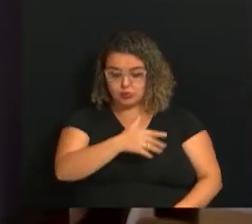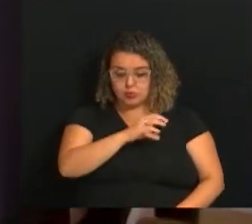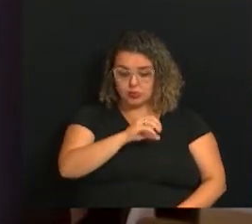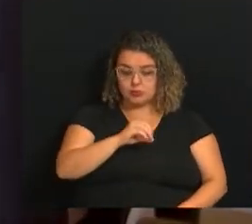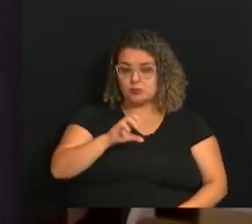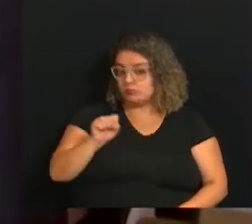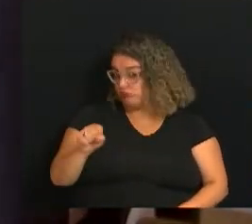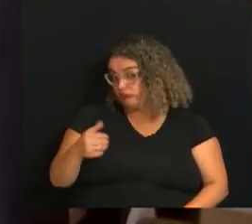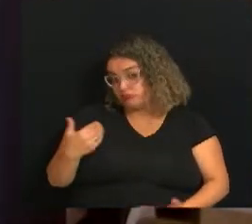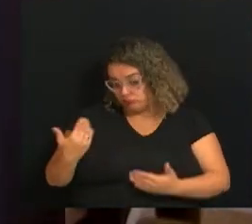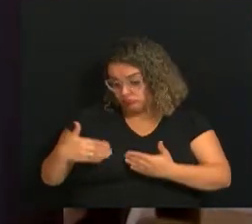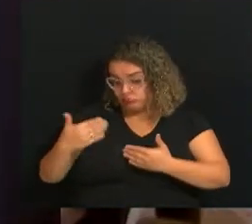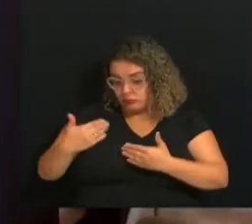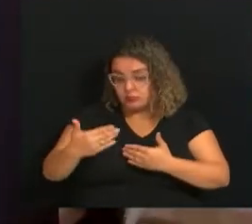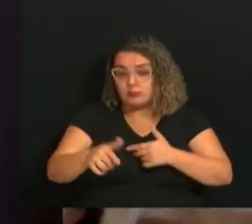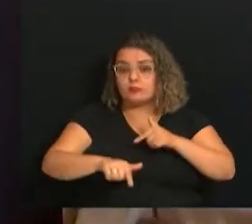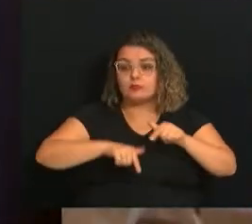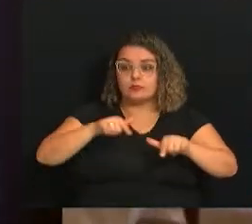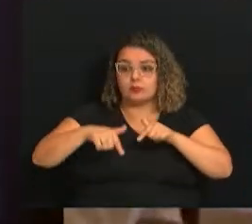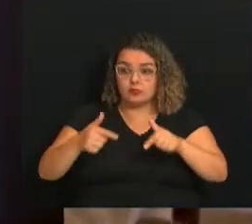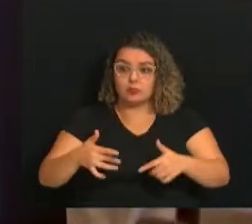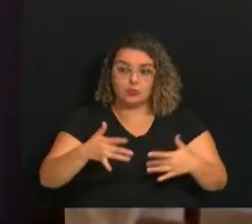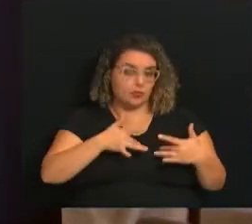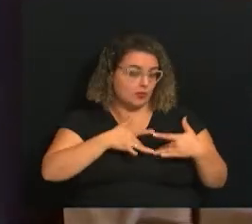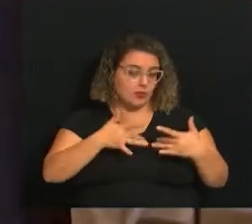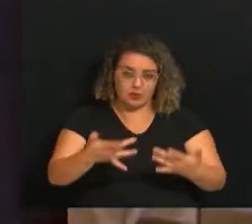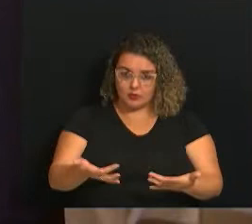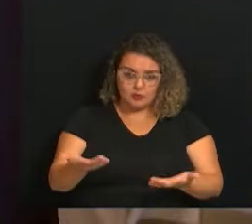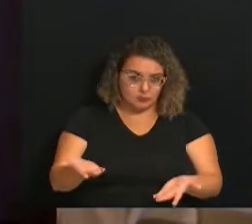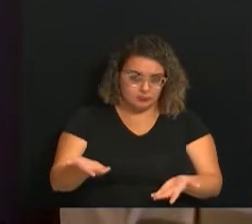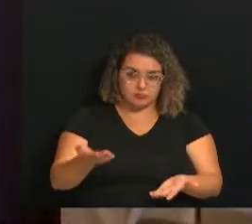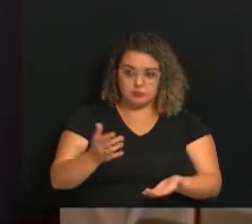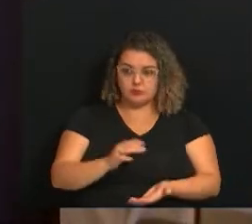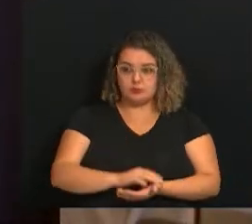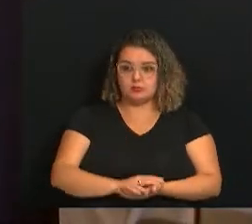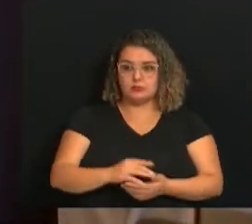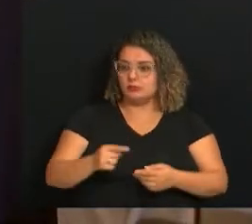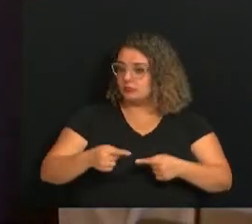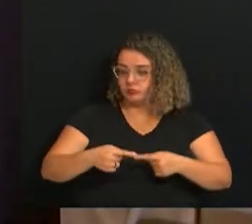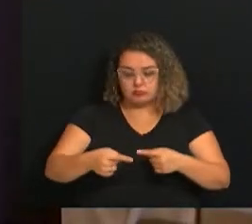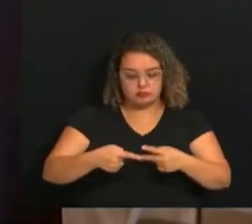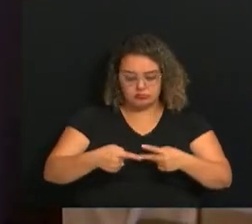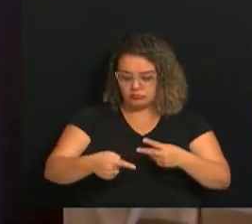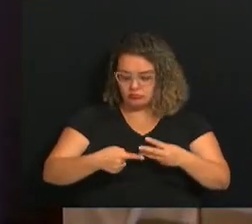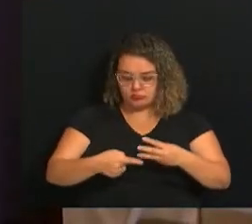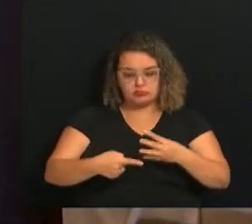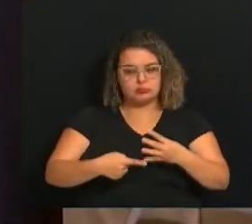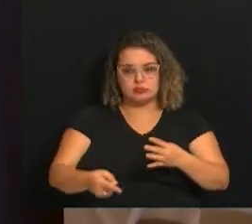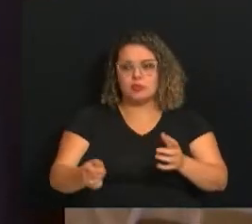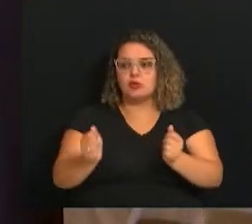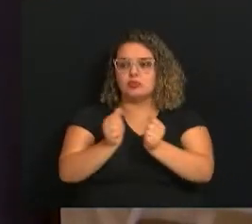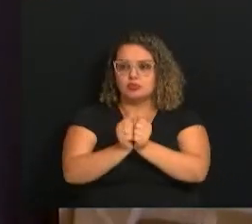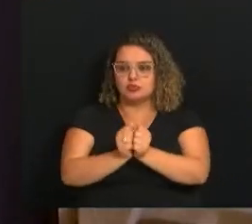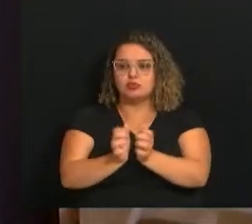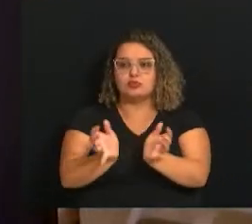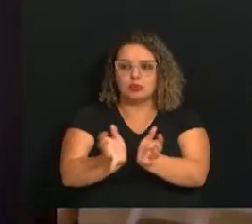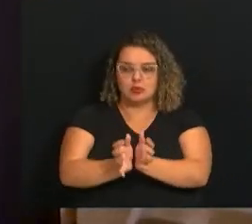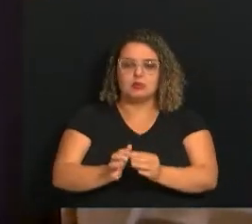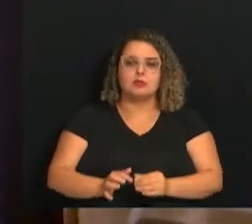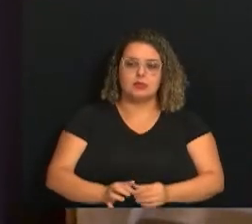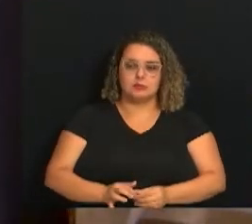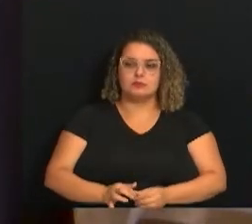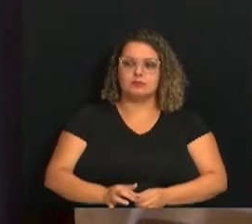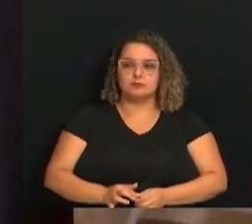eu tenho trabalhado como voluntário lá toda semana, junto com a equipe toda do Grupo Primavera. Ele recebe